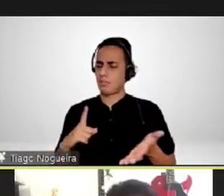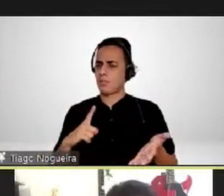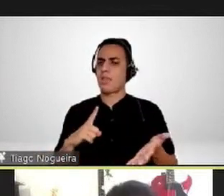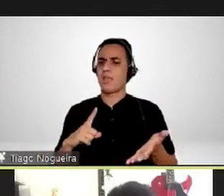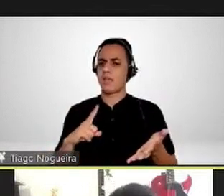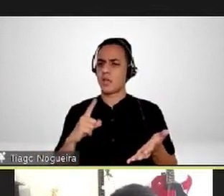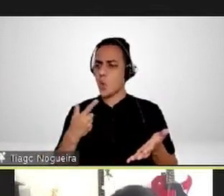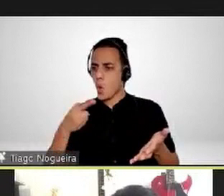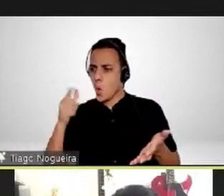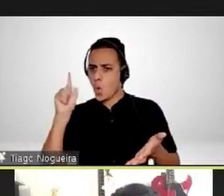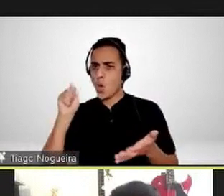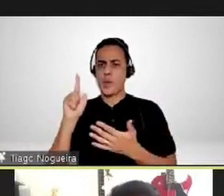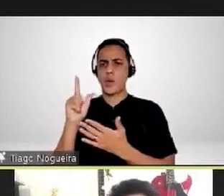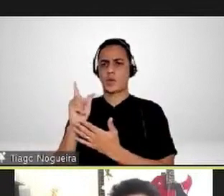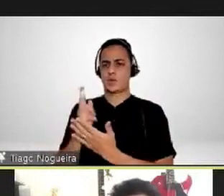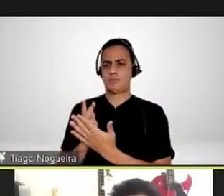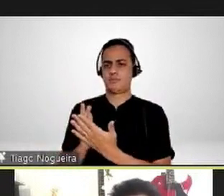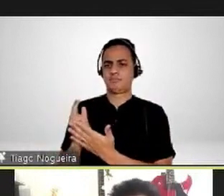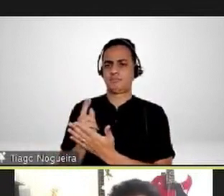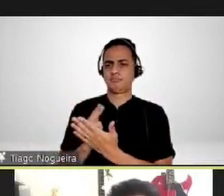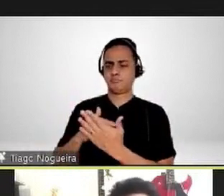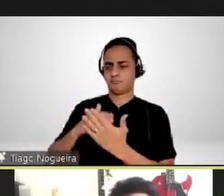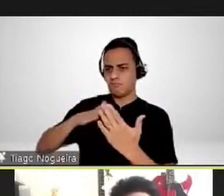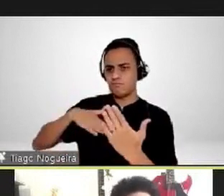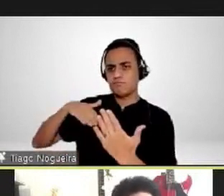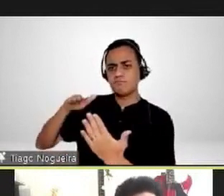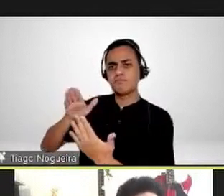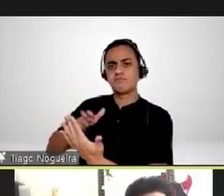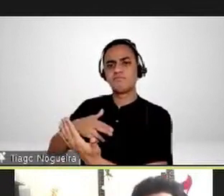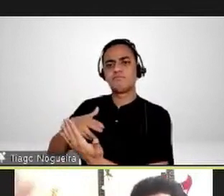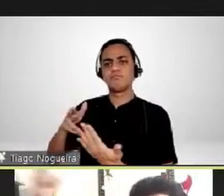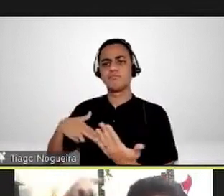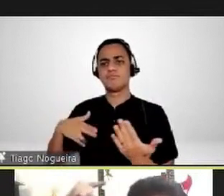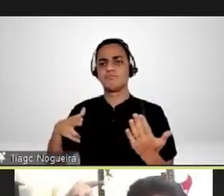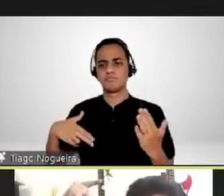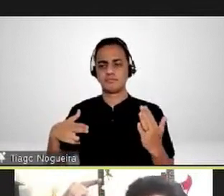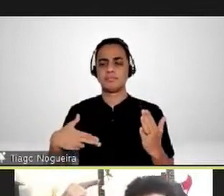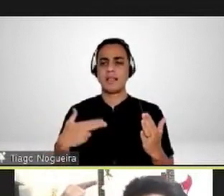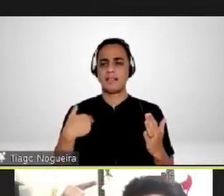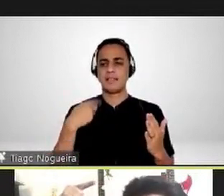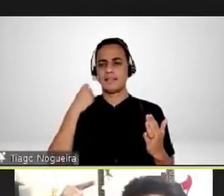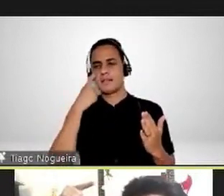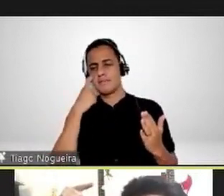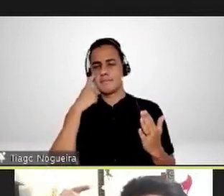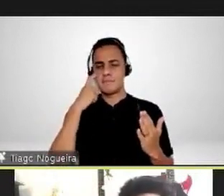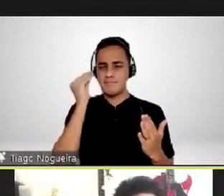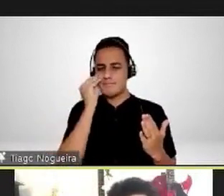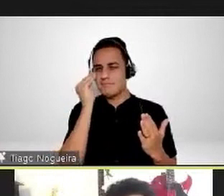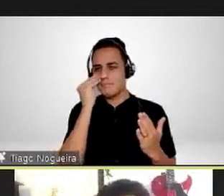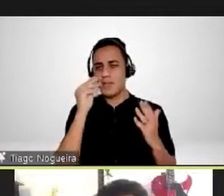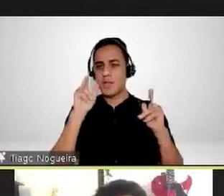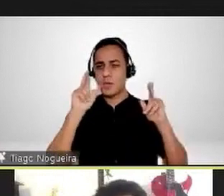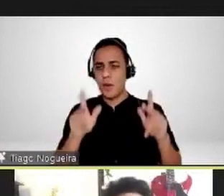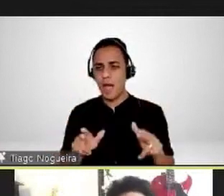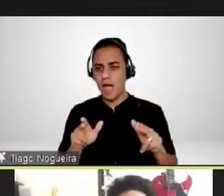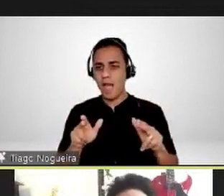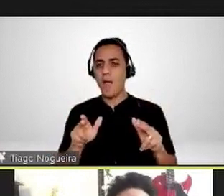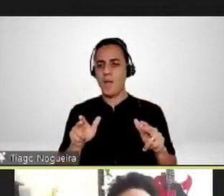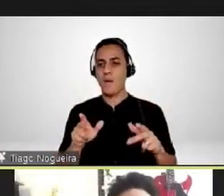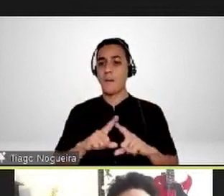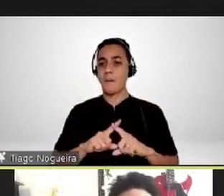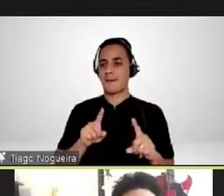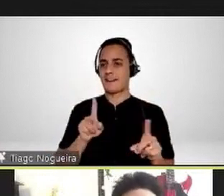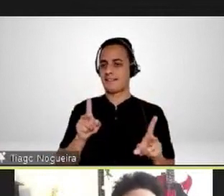outros pintores, e ele fazia as pinturas tentando fazer igualzinho, mas você